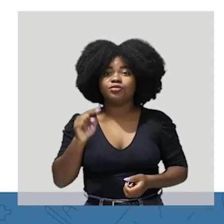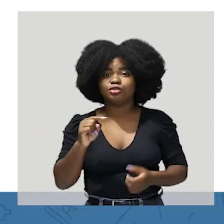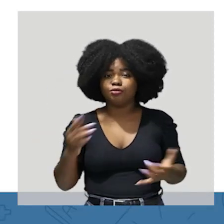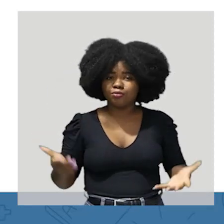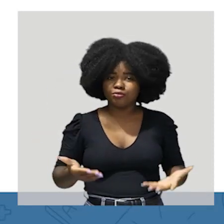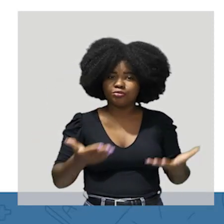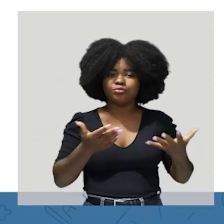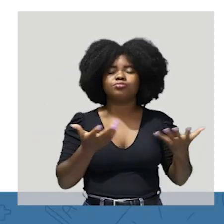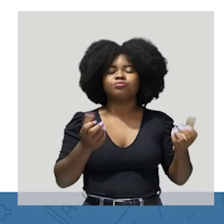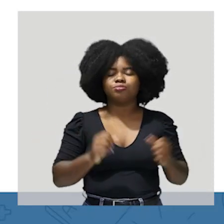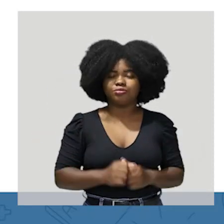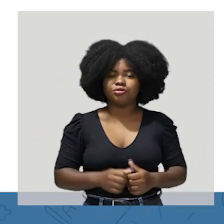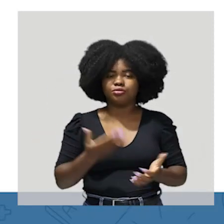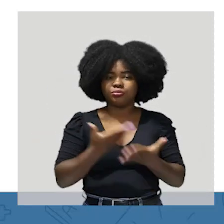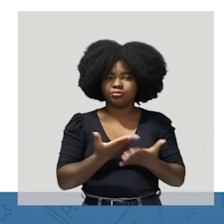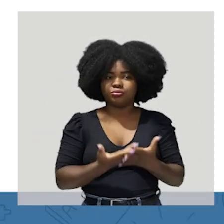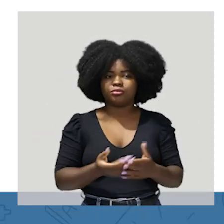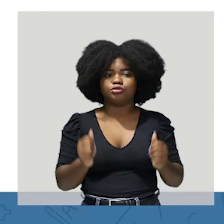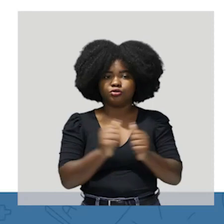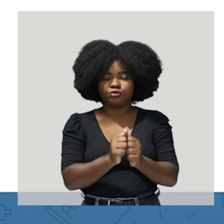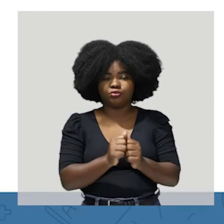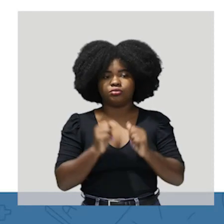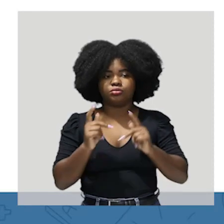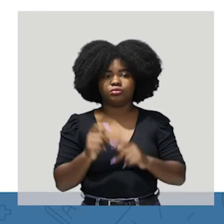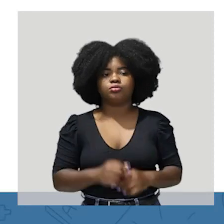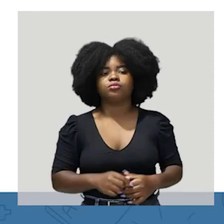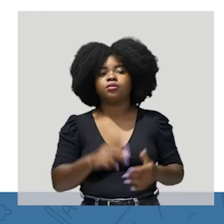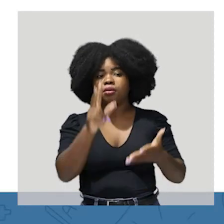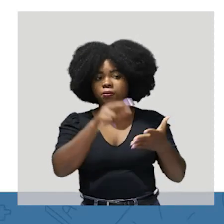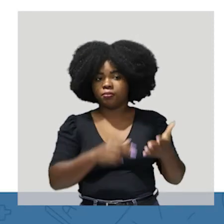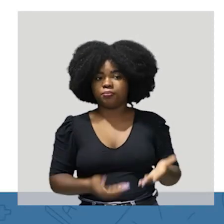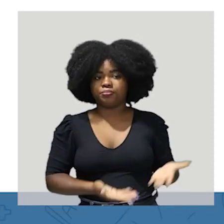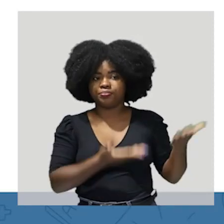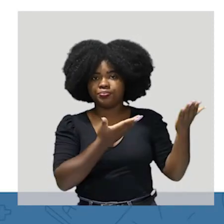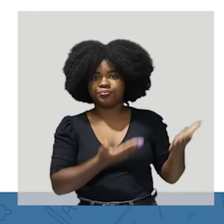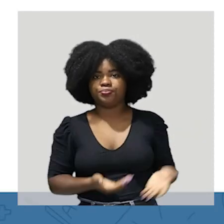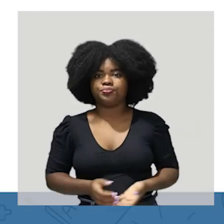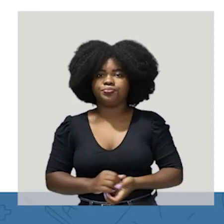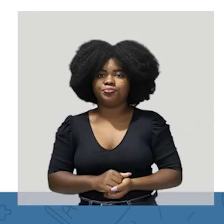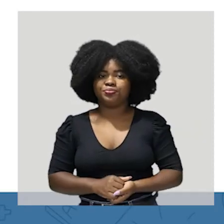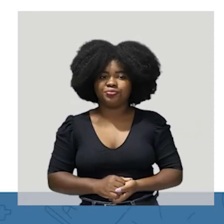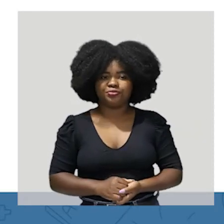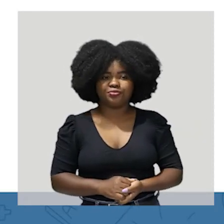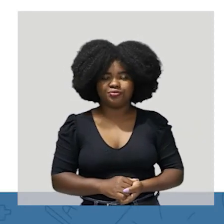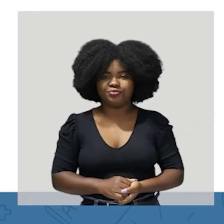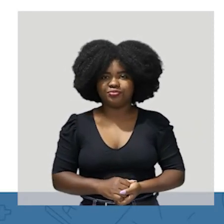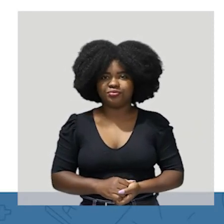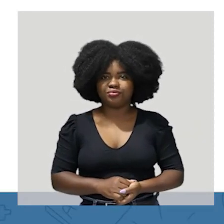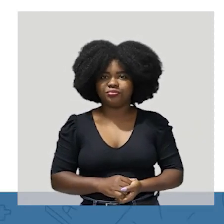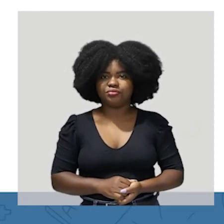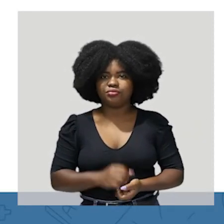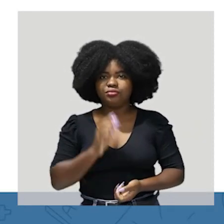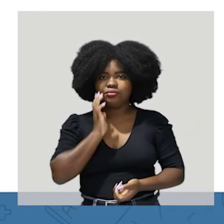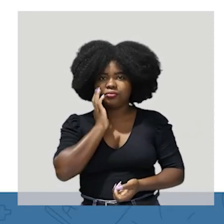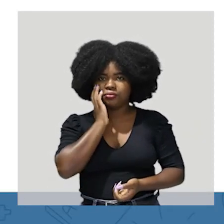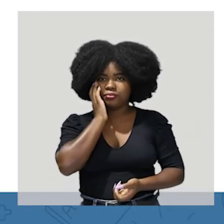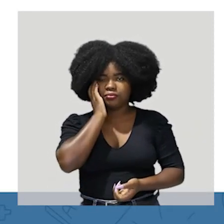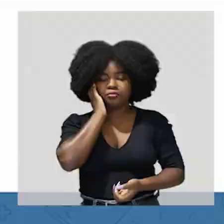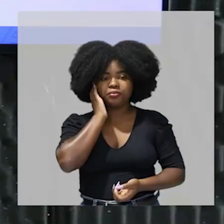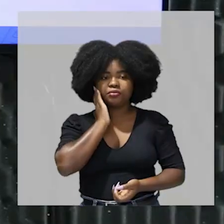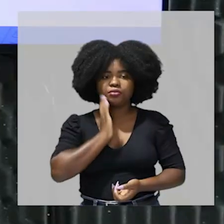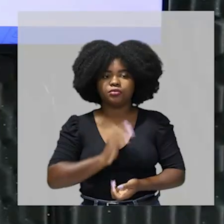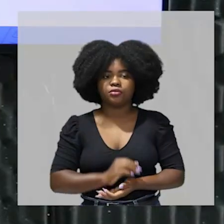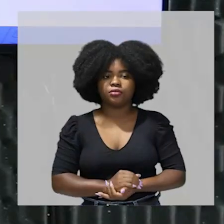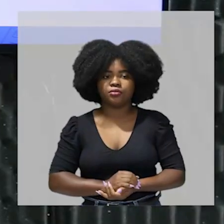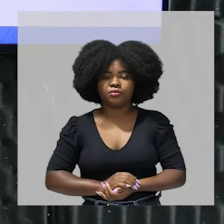estudo aqui conosco querido diário hoje eu topei com alguns conhecidos meus me dão